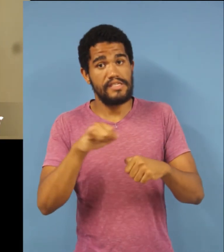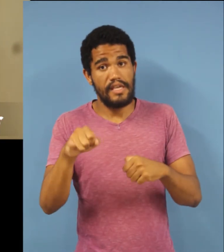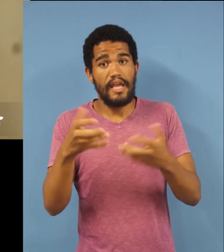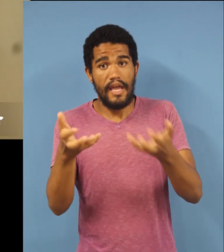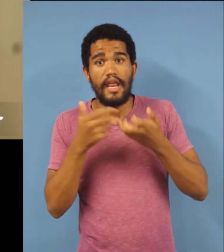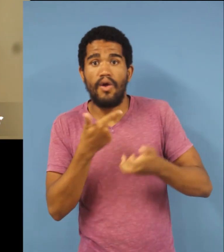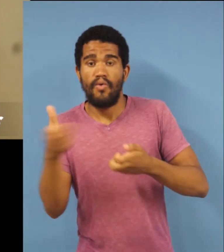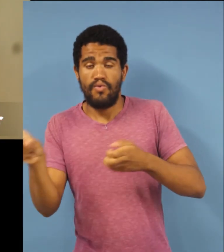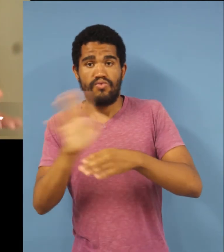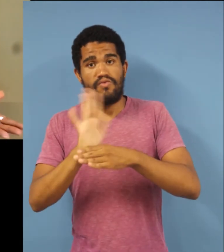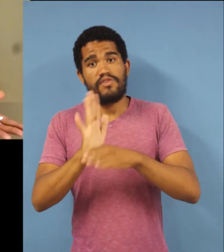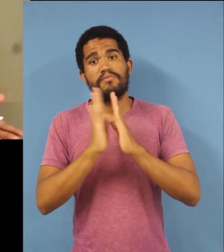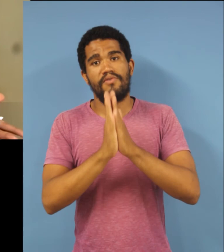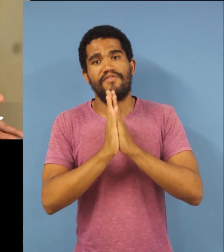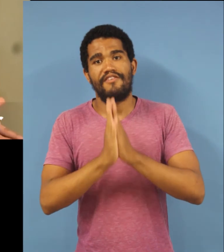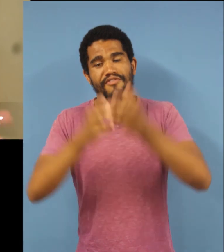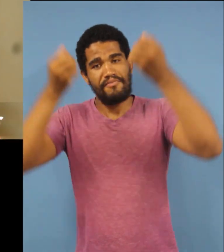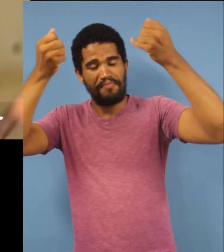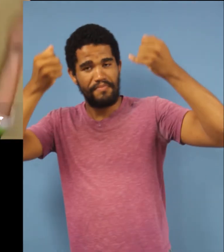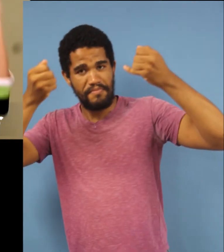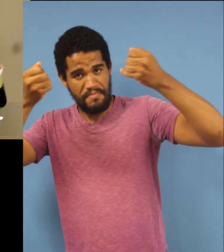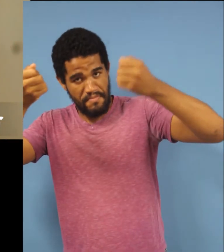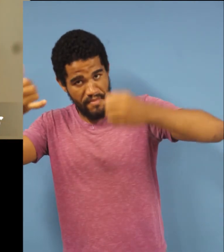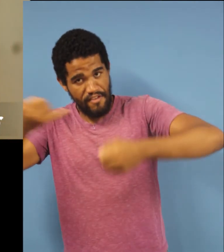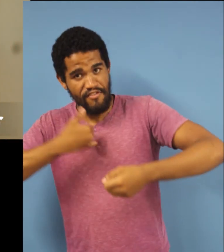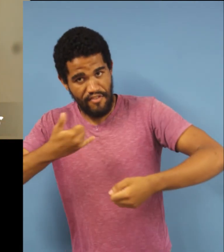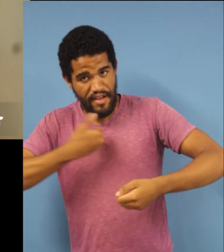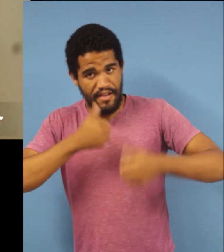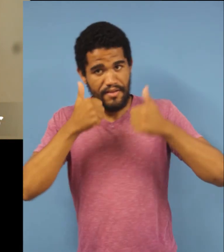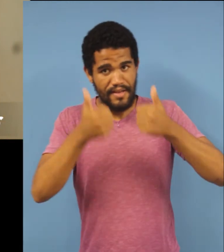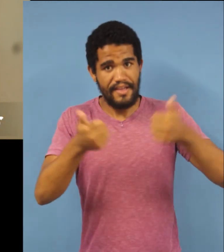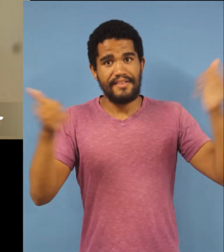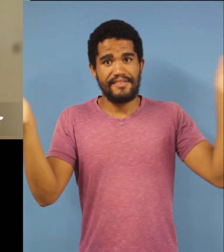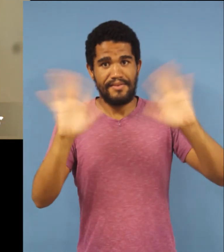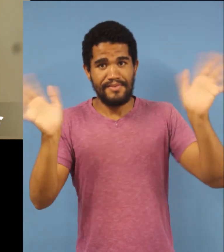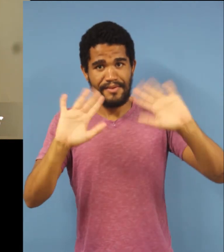para facilitar a vida de vocês que também estão aqui no canal no YouTube. Conheçam o blog do Canal Inteligente, aritanacorrêa.com.